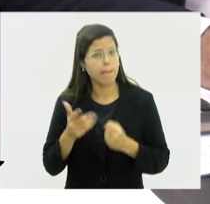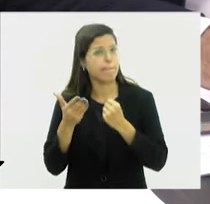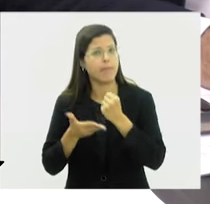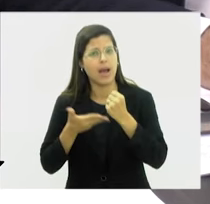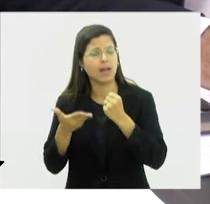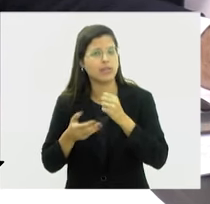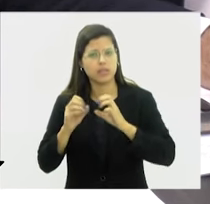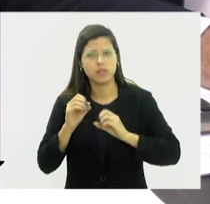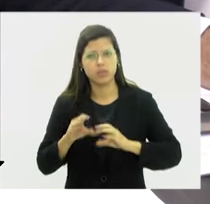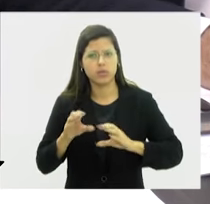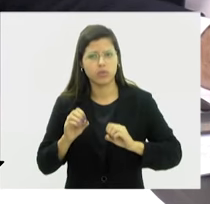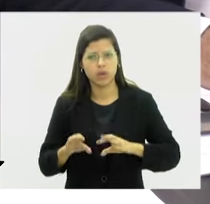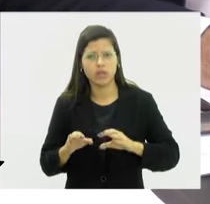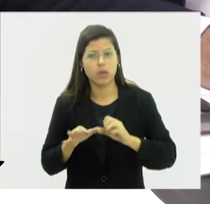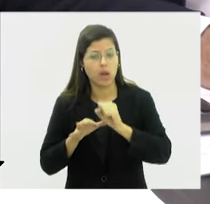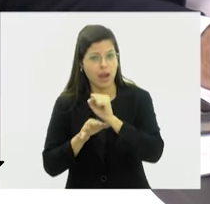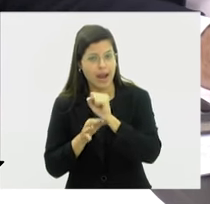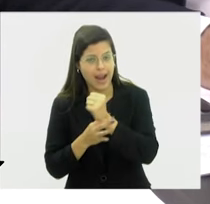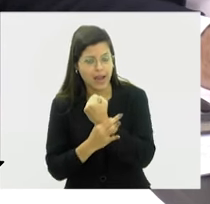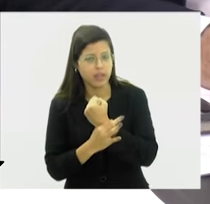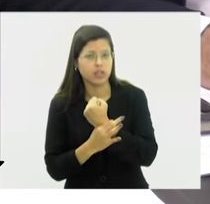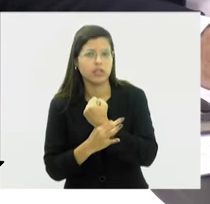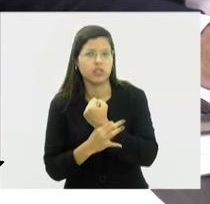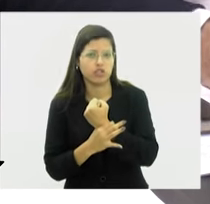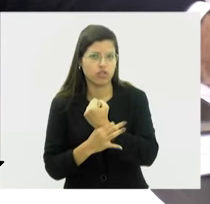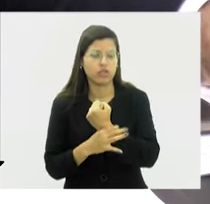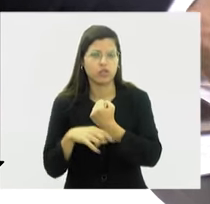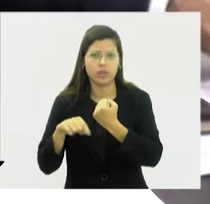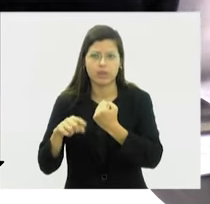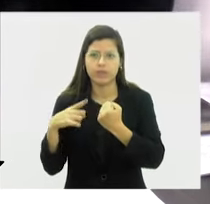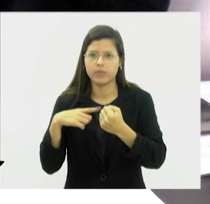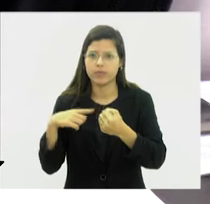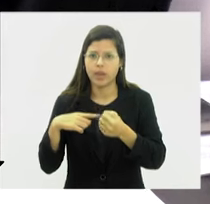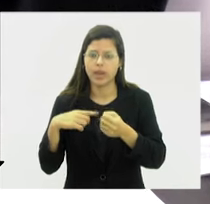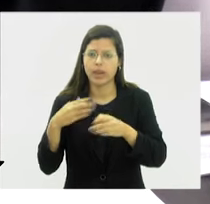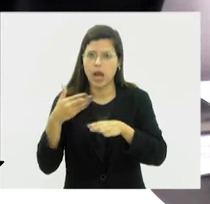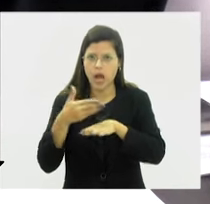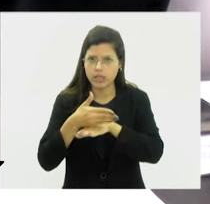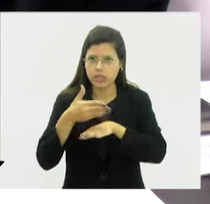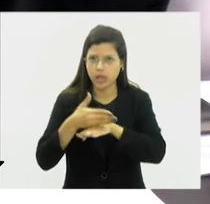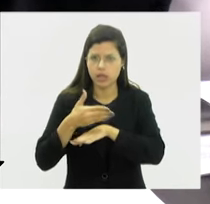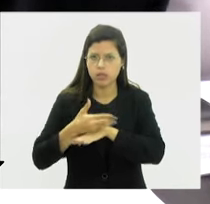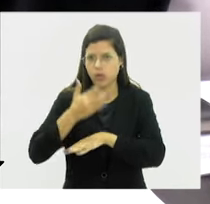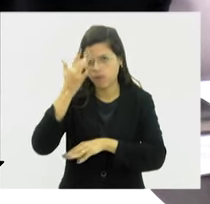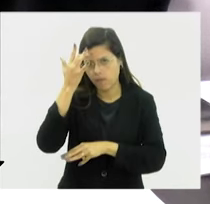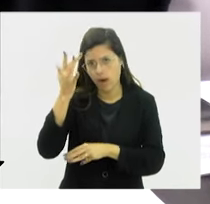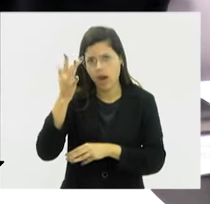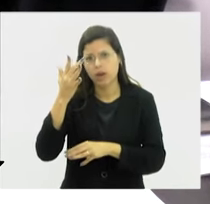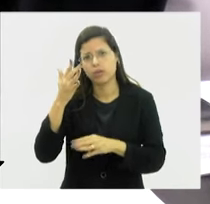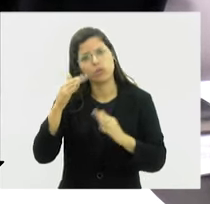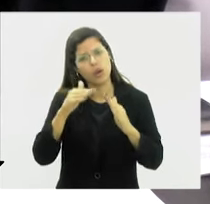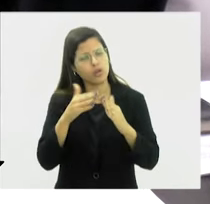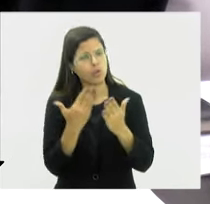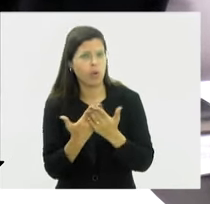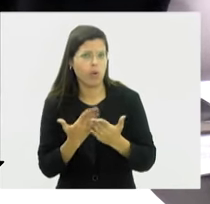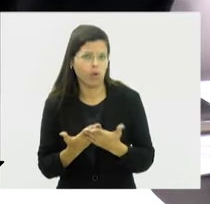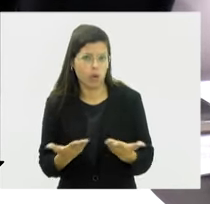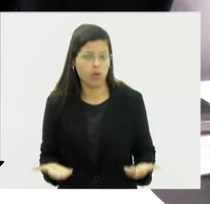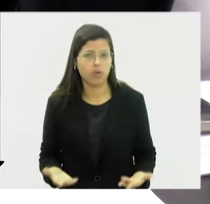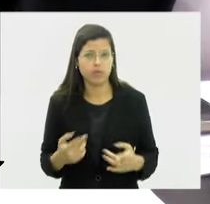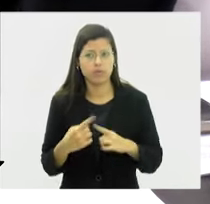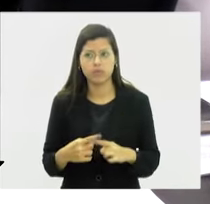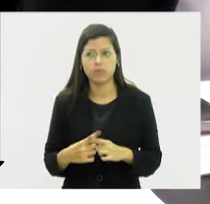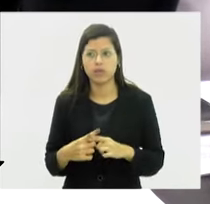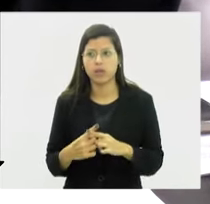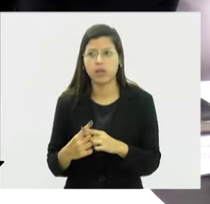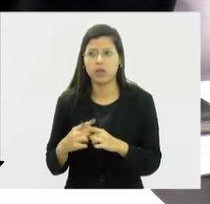né? Garantir que ele tenha acesso fácil, né, às unidades escolares. Senão, daqui a pouco,